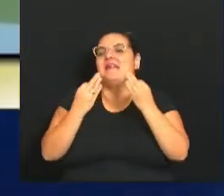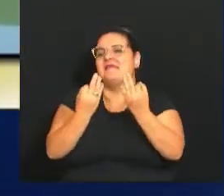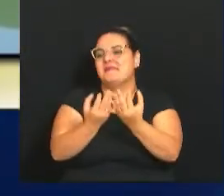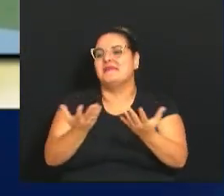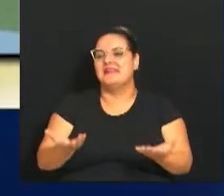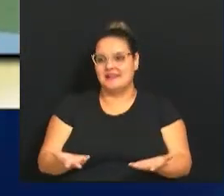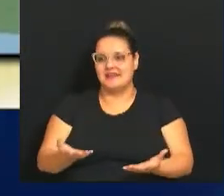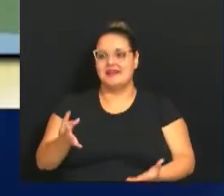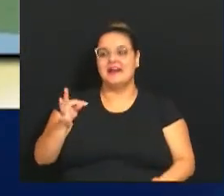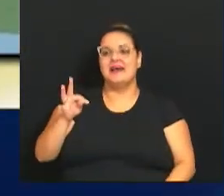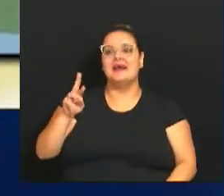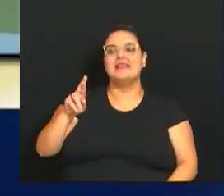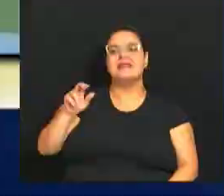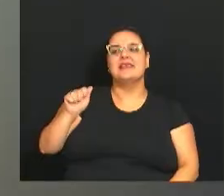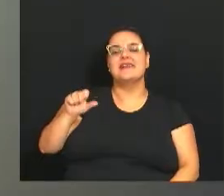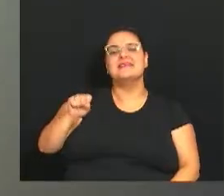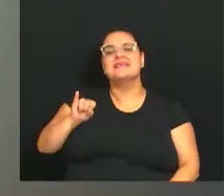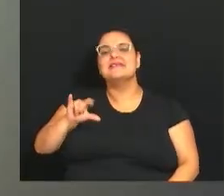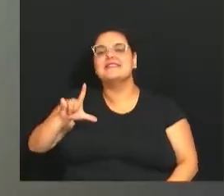Tarsilinha.